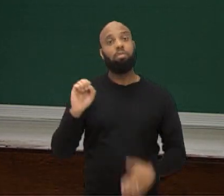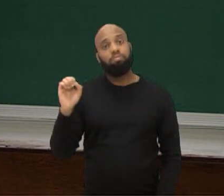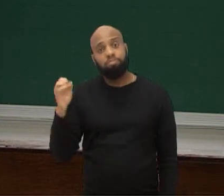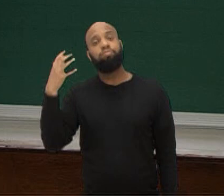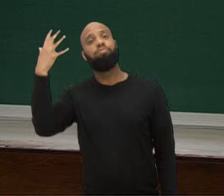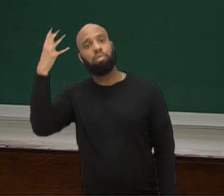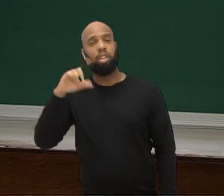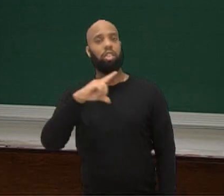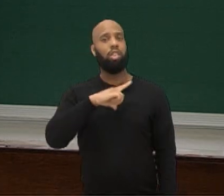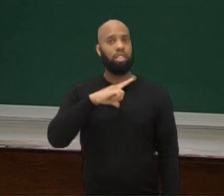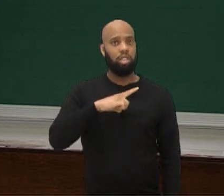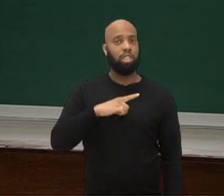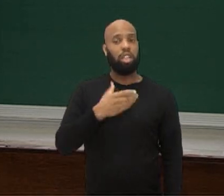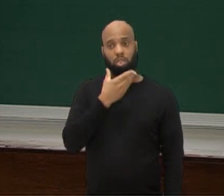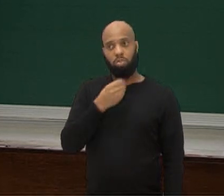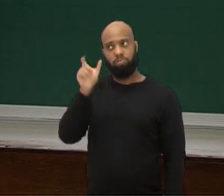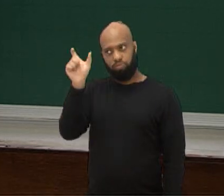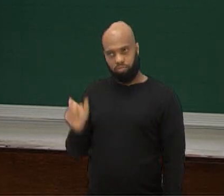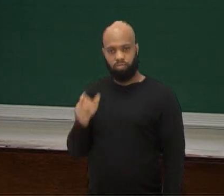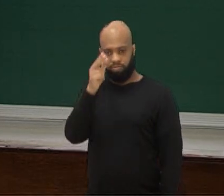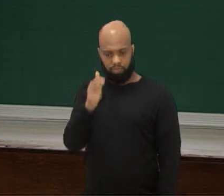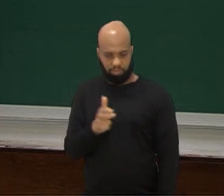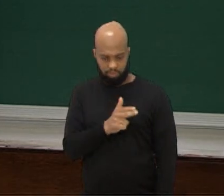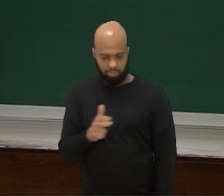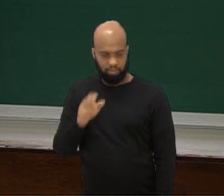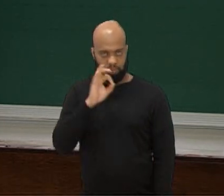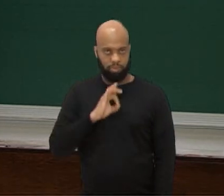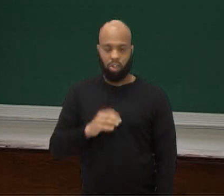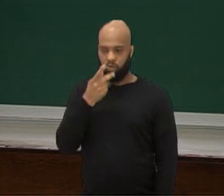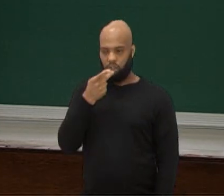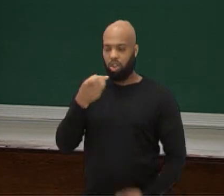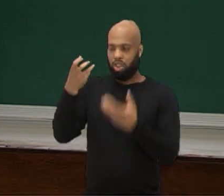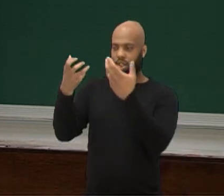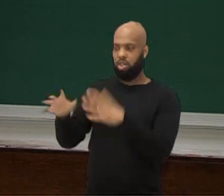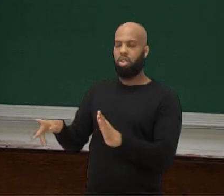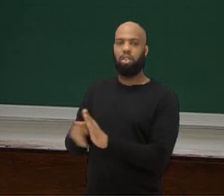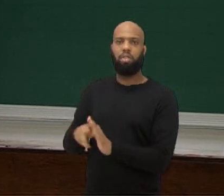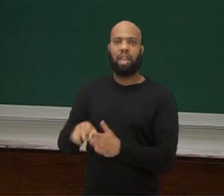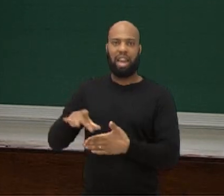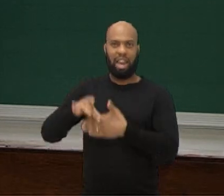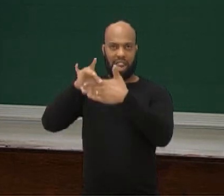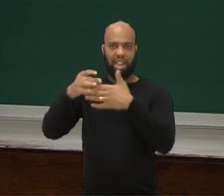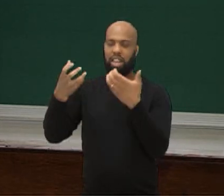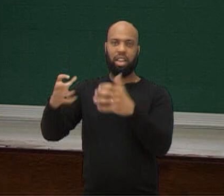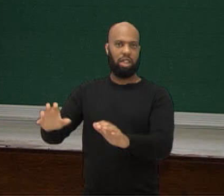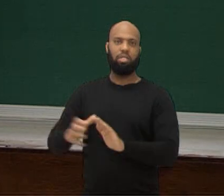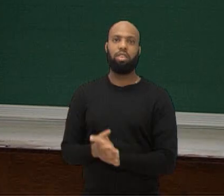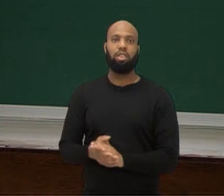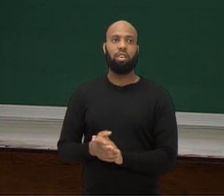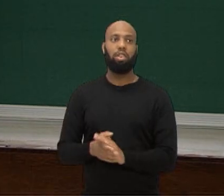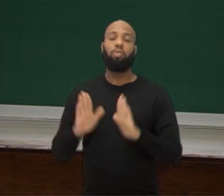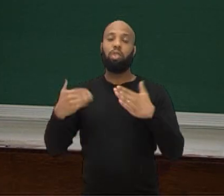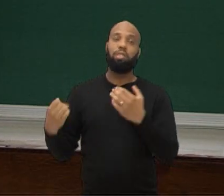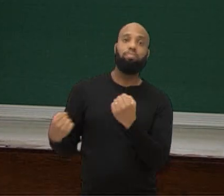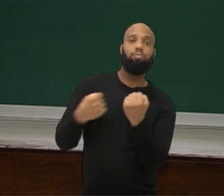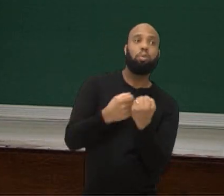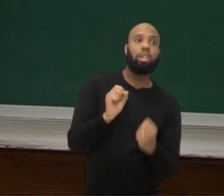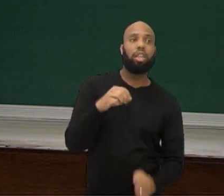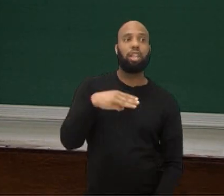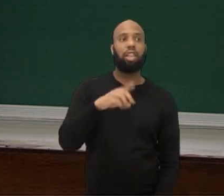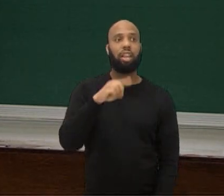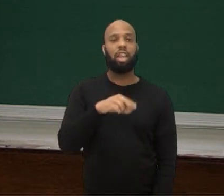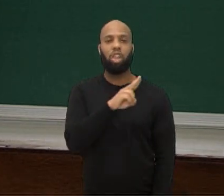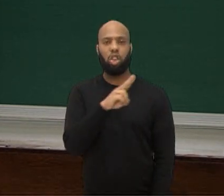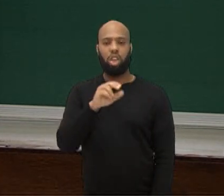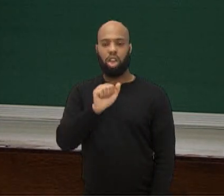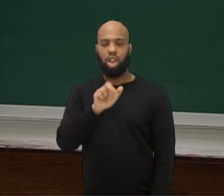Aconteceu que Diogo Feijó renunciou ao cargo de regente, de líder do país, e assumiu em seu lugar Araújo